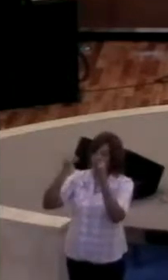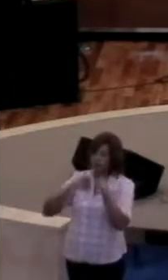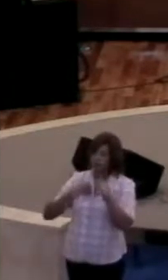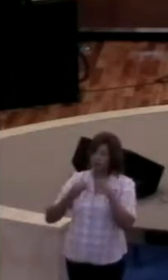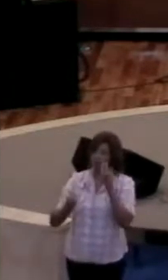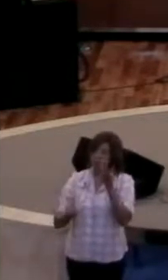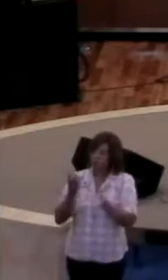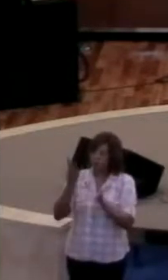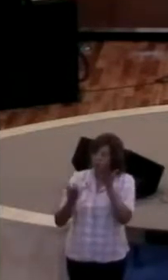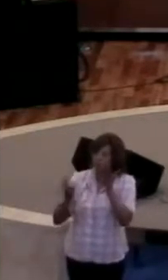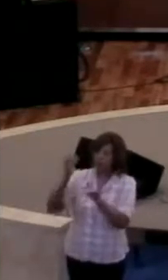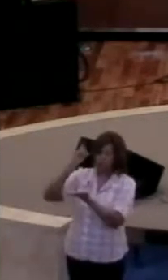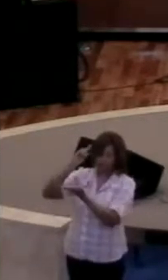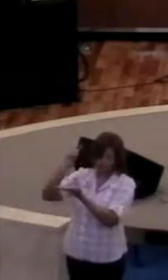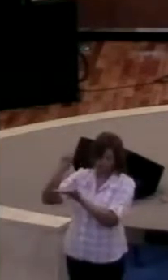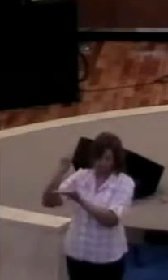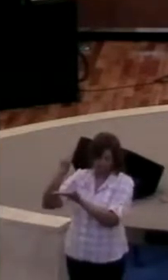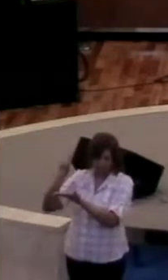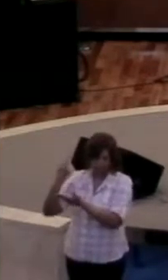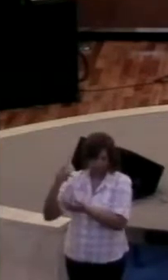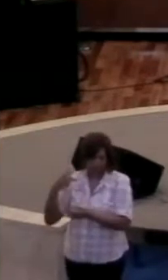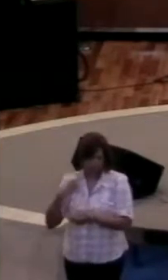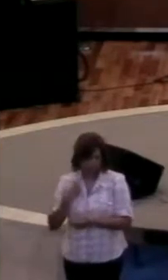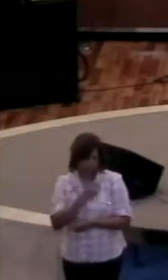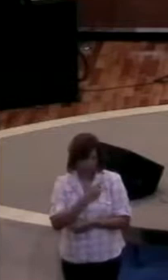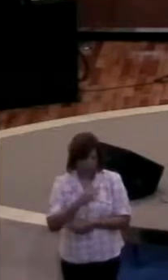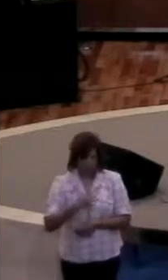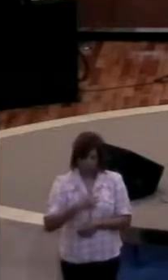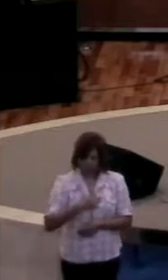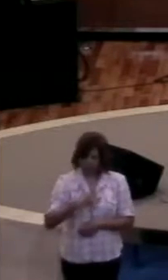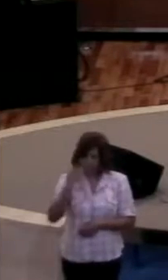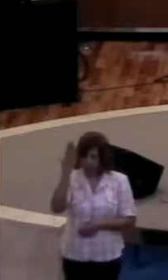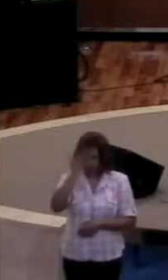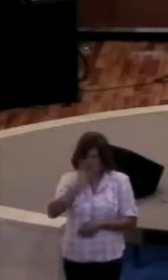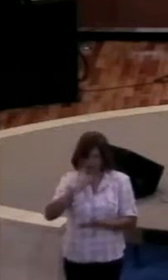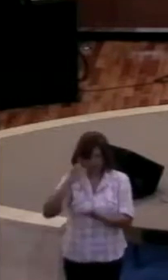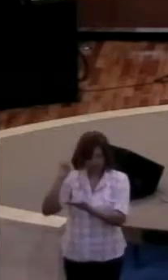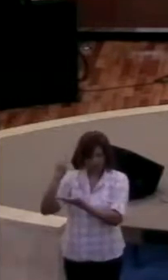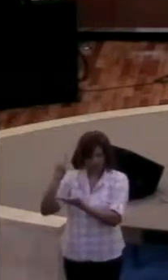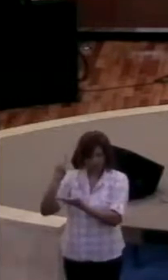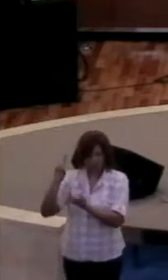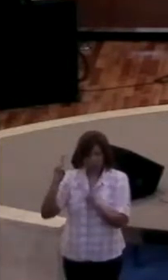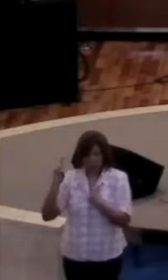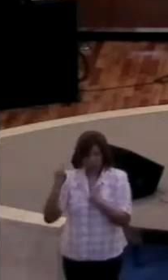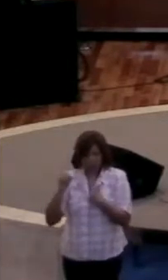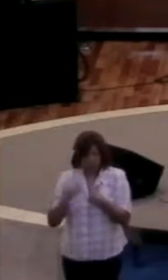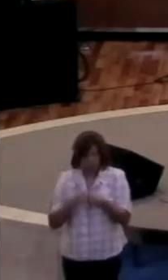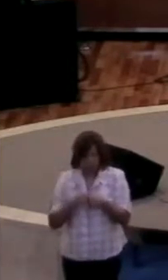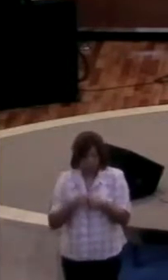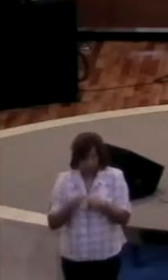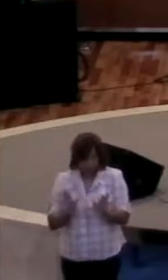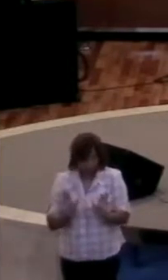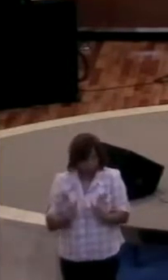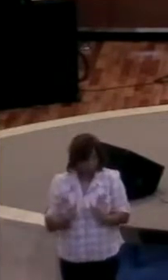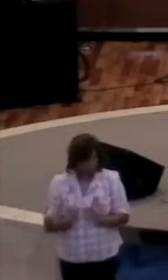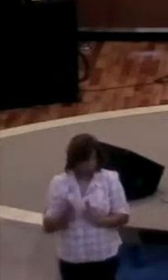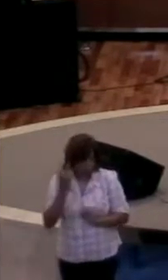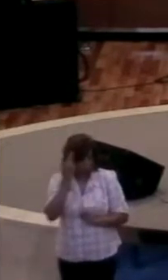Falei: Jesus. Aí o irmão do meu lado falou assim: pastor, você está sentindo a presença? Aí eu falei: tô, irmão, se eu não falo, eu morro. Eu falei: